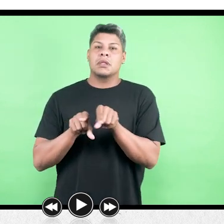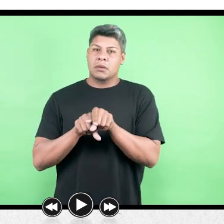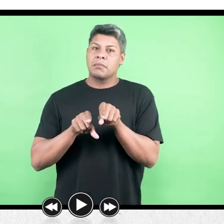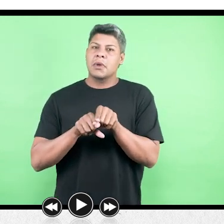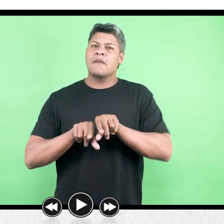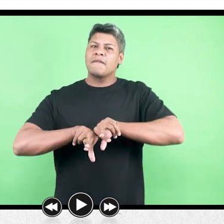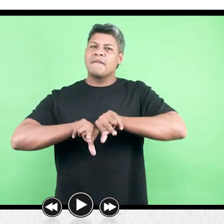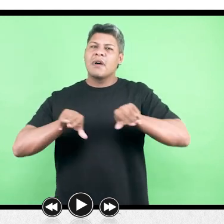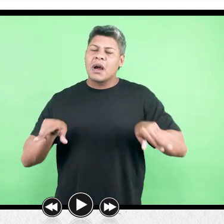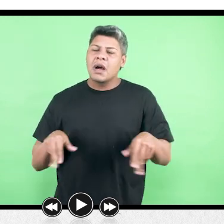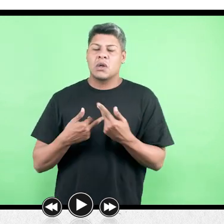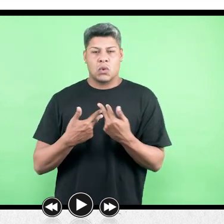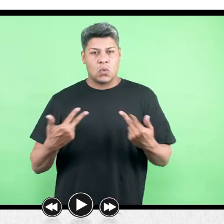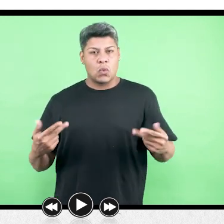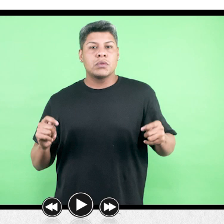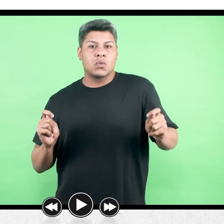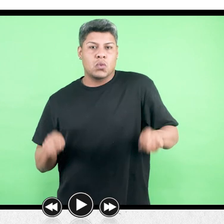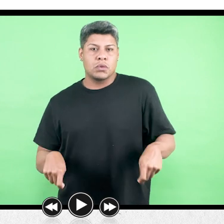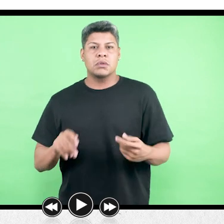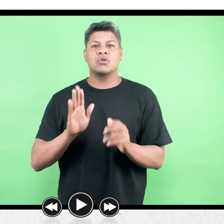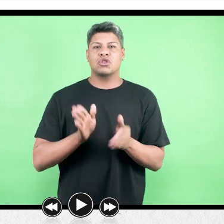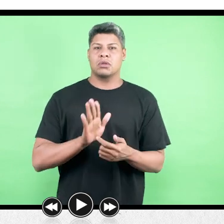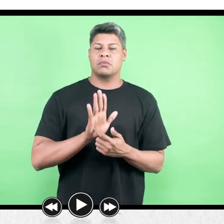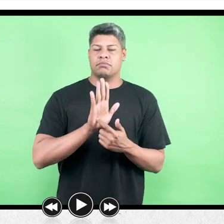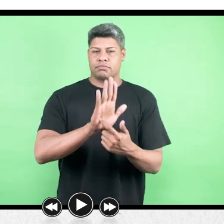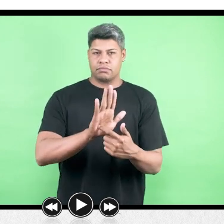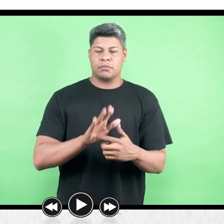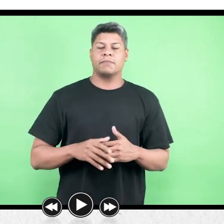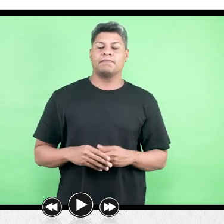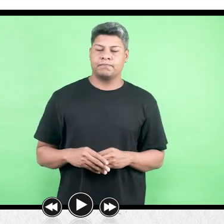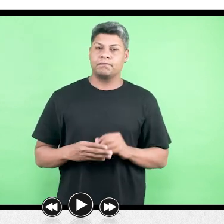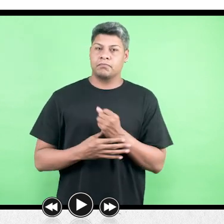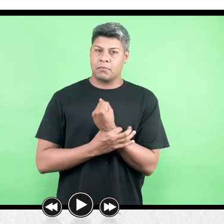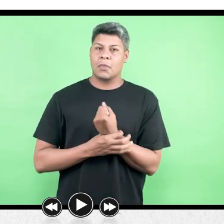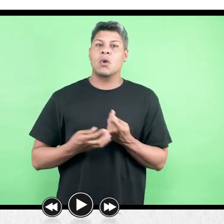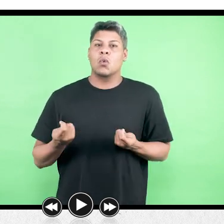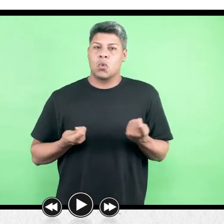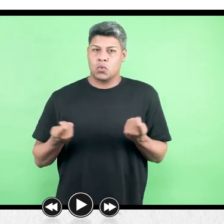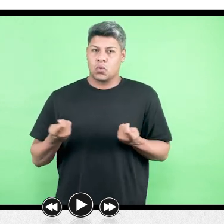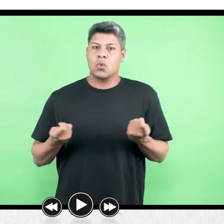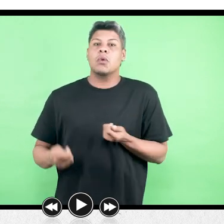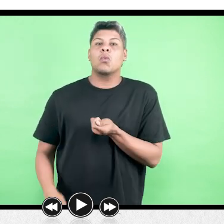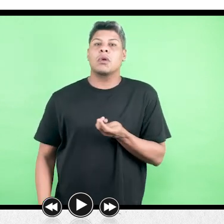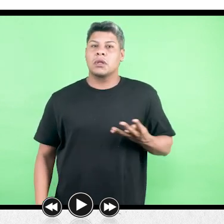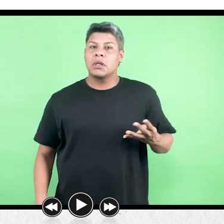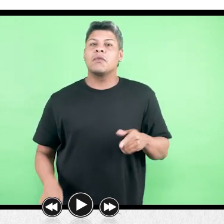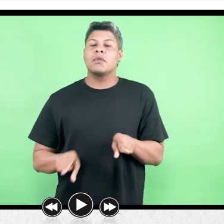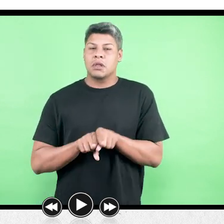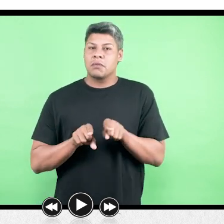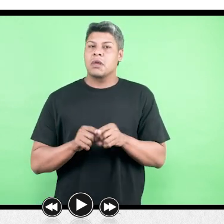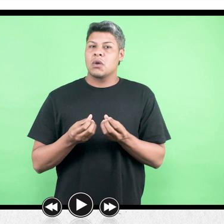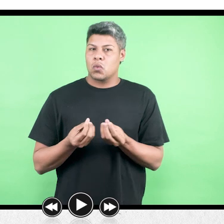várias questões e condições expressas, tá? Ela assegura o controle quantitativo e qualitativo, porque a gente vai ver que a gente